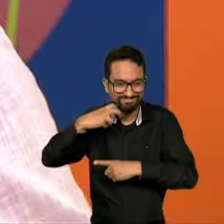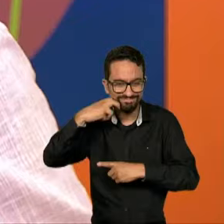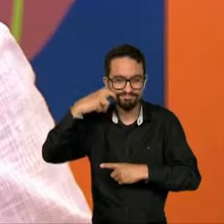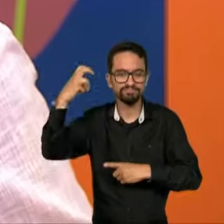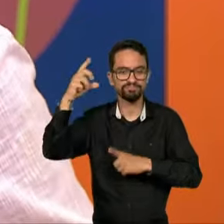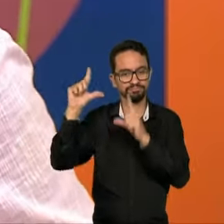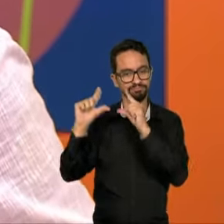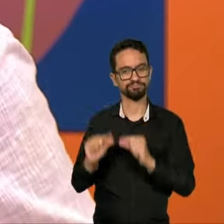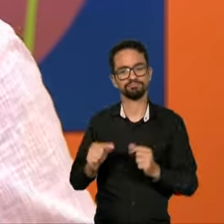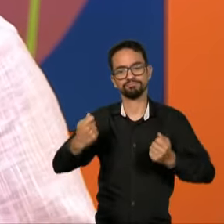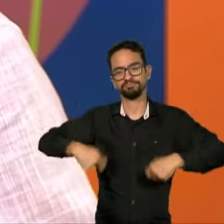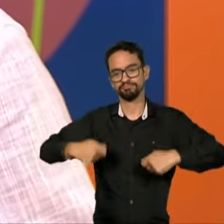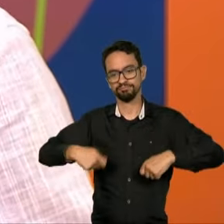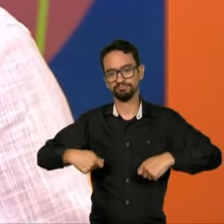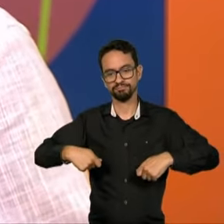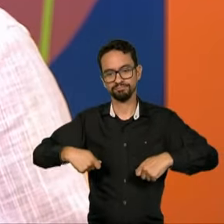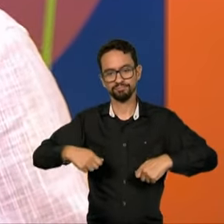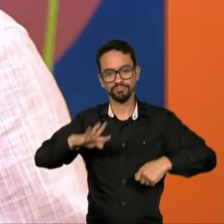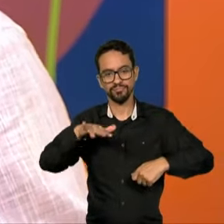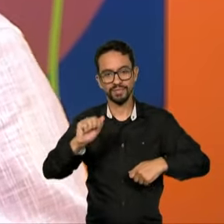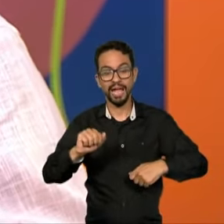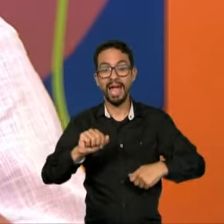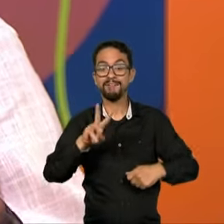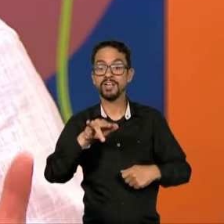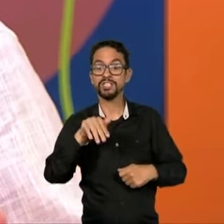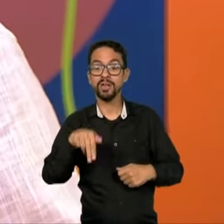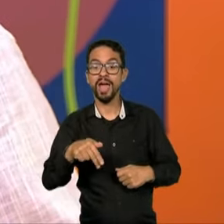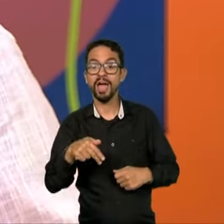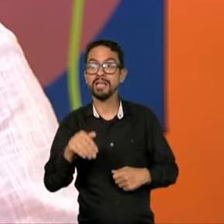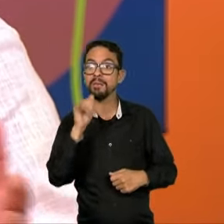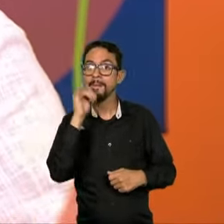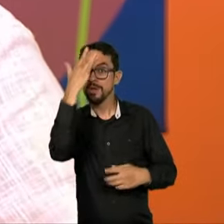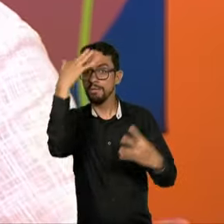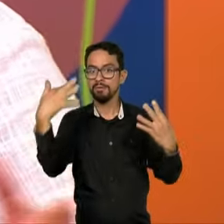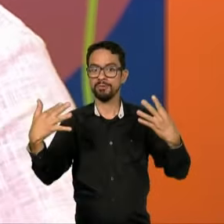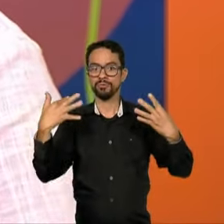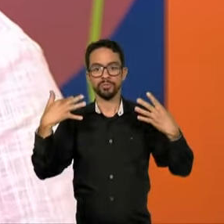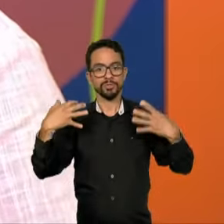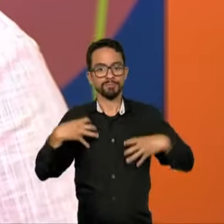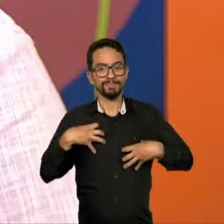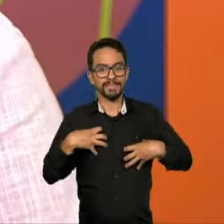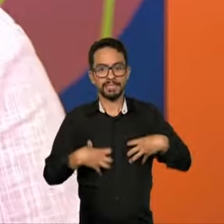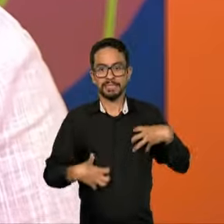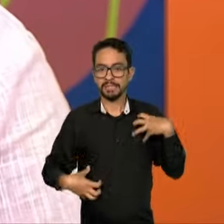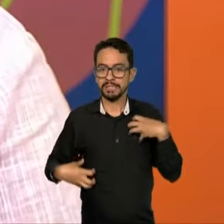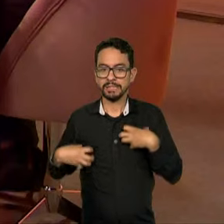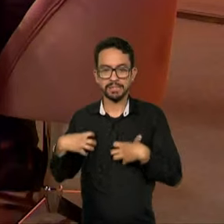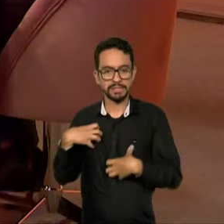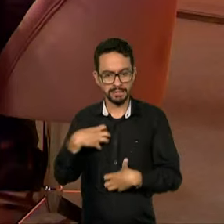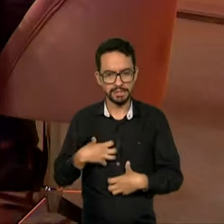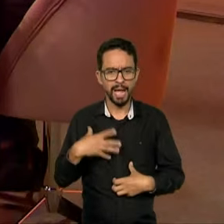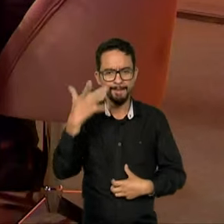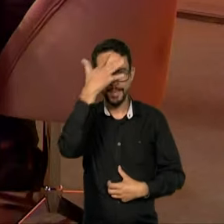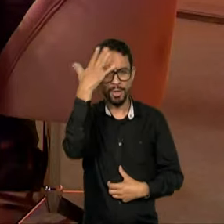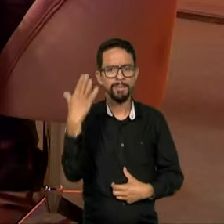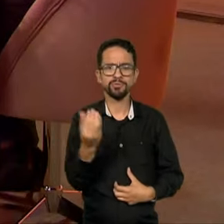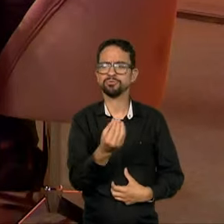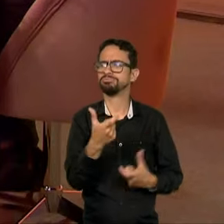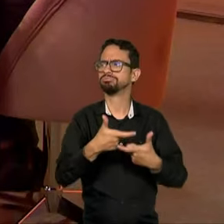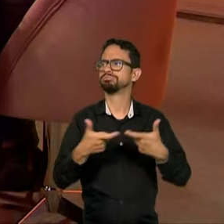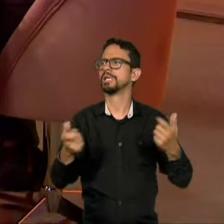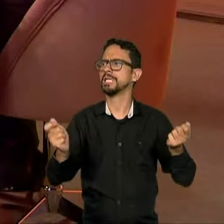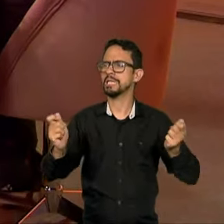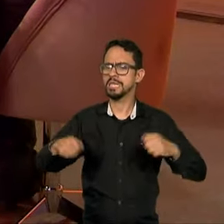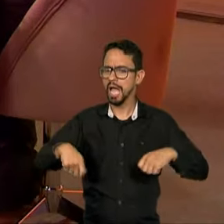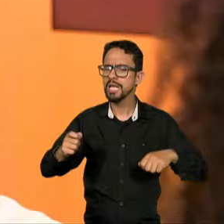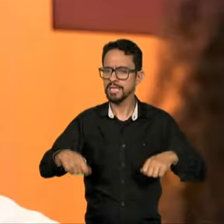Eu, tirando a vertigem, que é da altura, falar em público era assim. E eu acho que é para a maioria das pessoas, né? Mas dá.